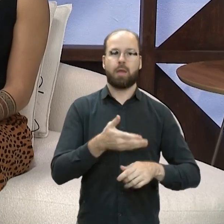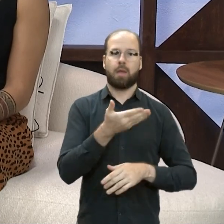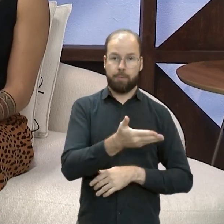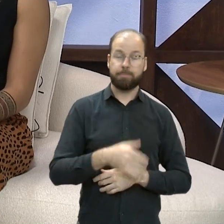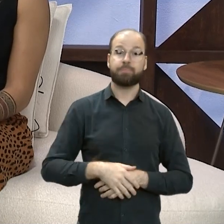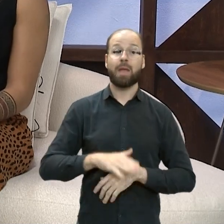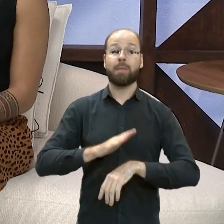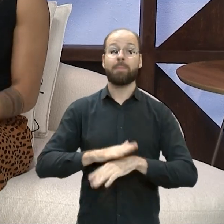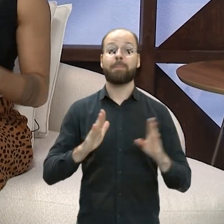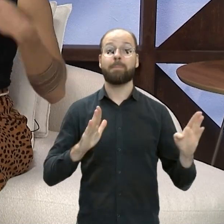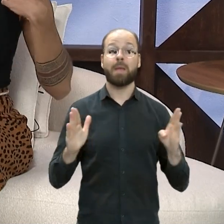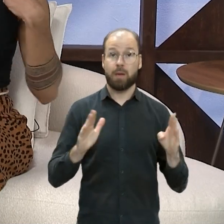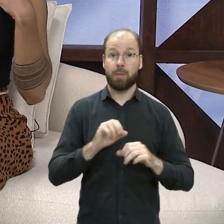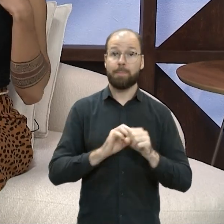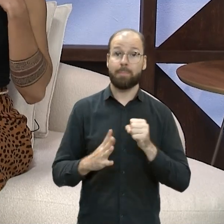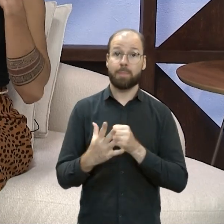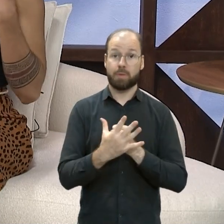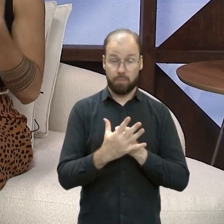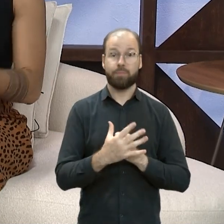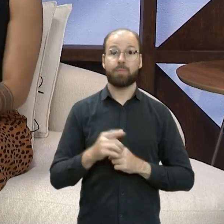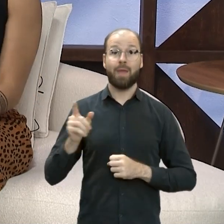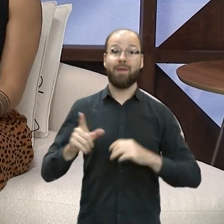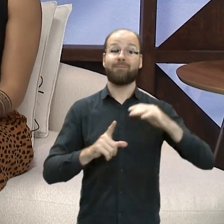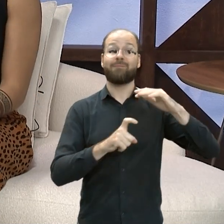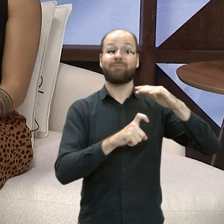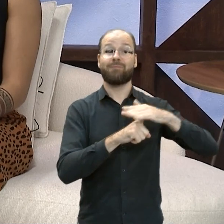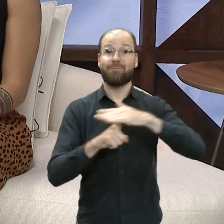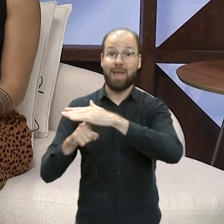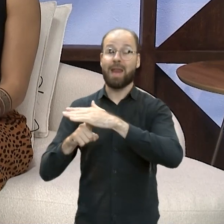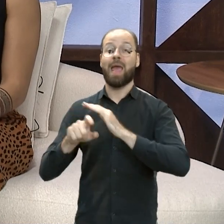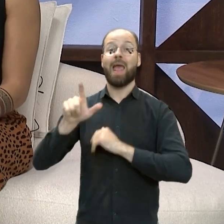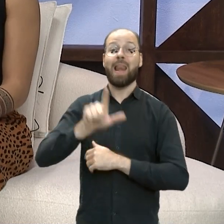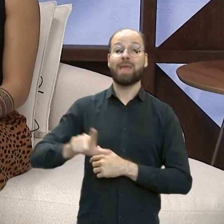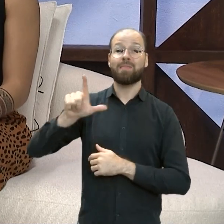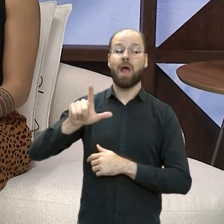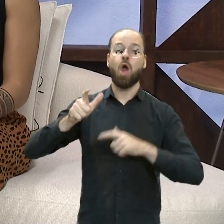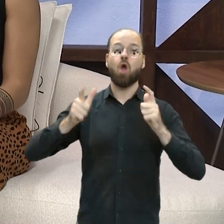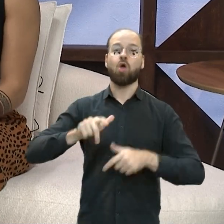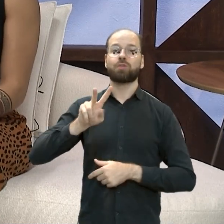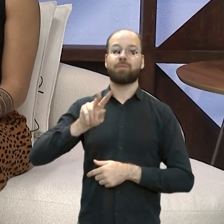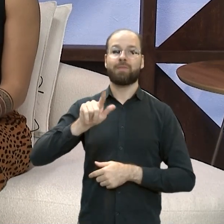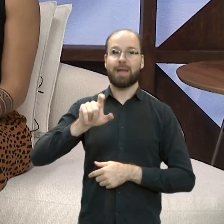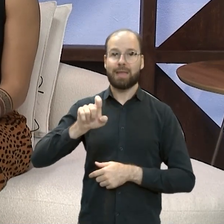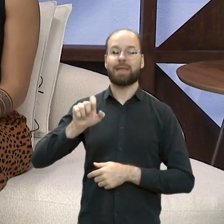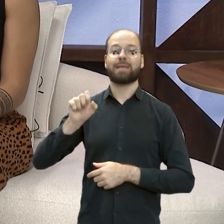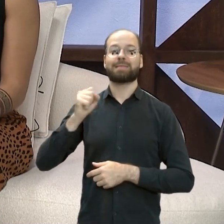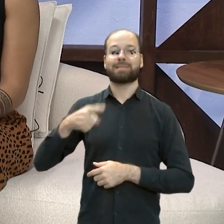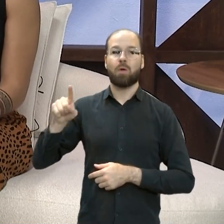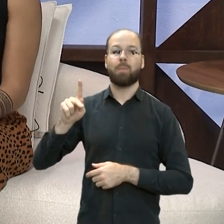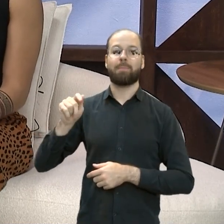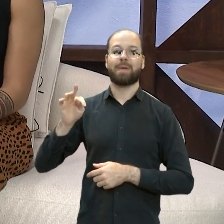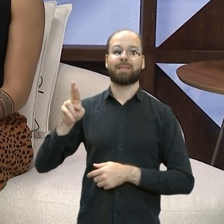Na época da pandemia, a Feira Literária do Vale de São Patrício, em 2020, homenageou